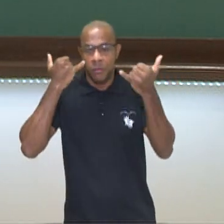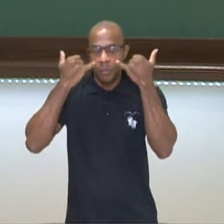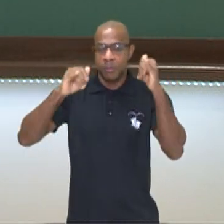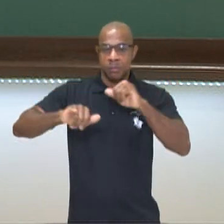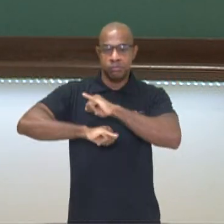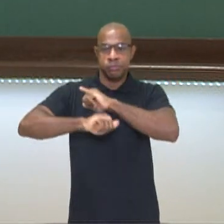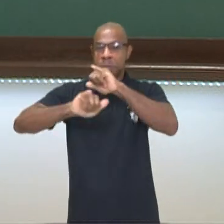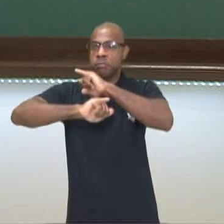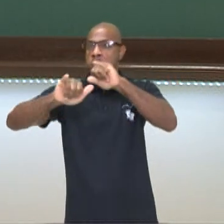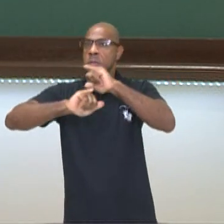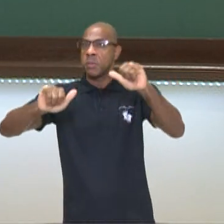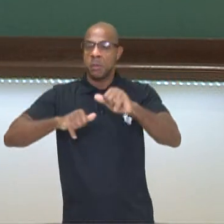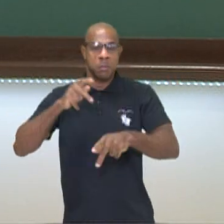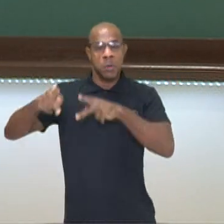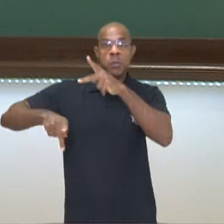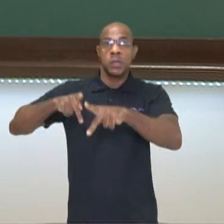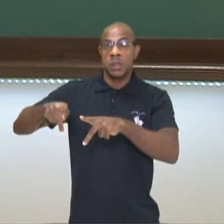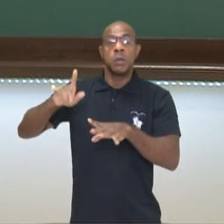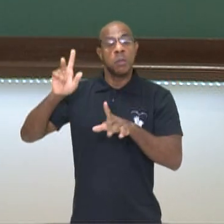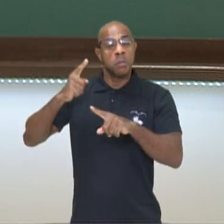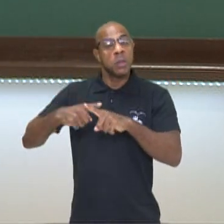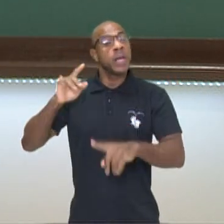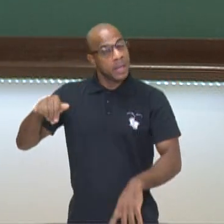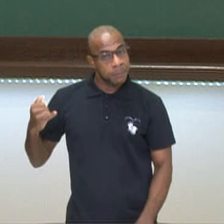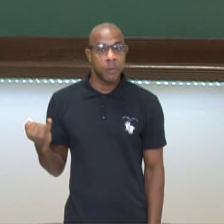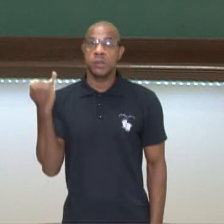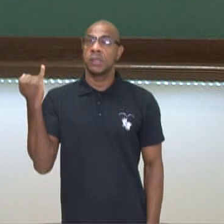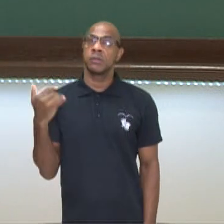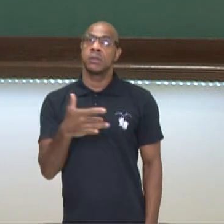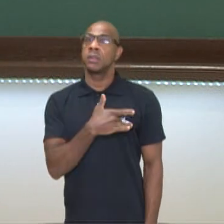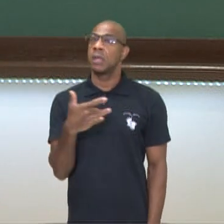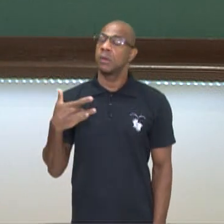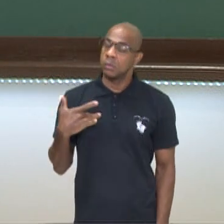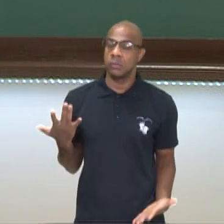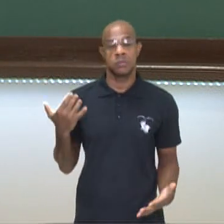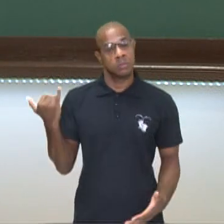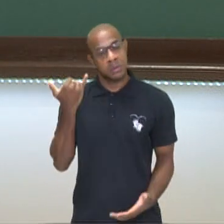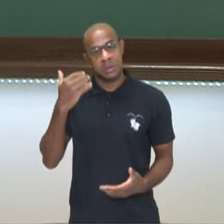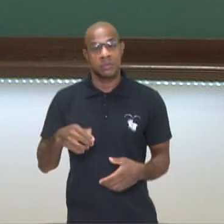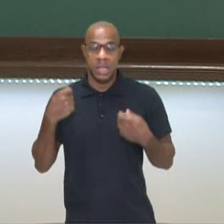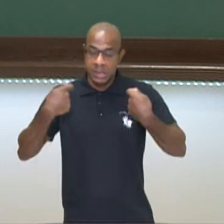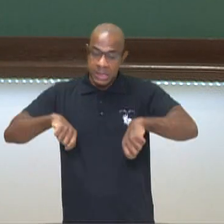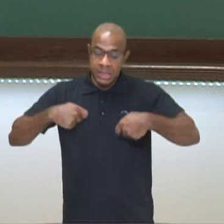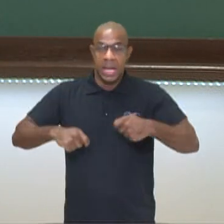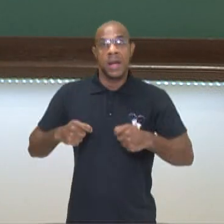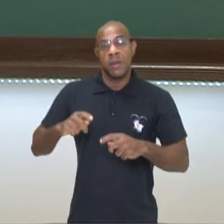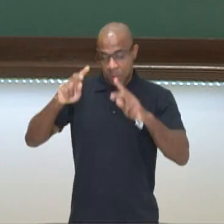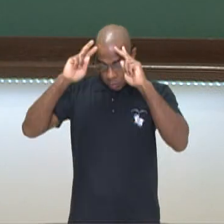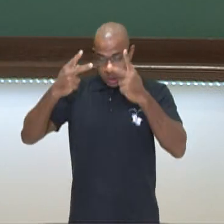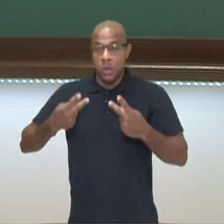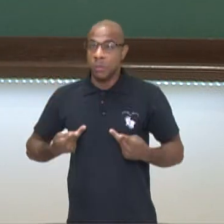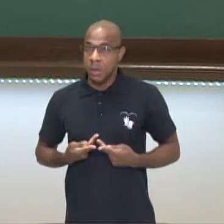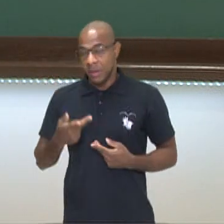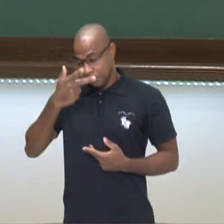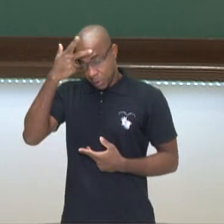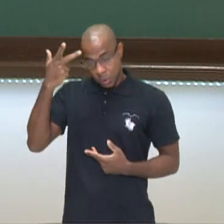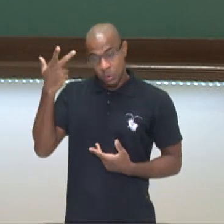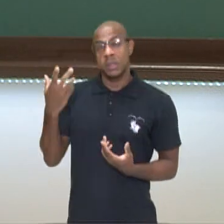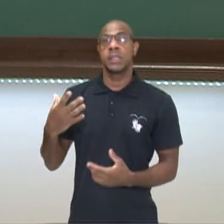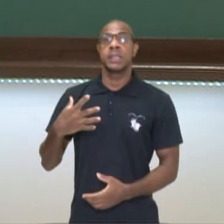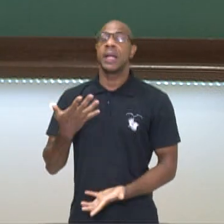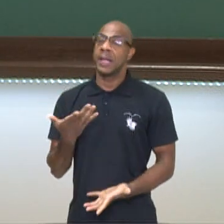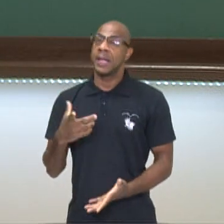informação altamente relevante, porque é necessário o ser humano saber se cuidar. Então, quanto mais informação sobre